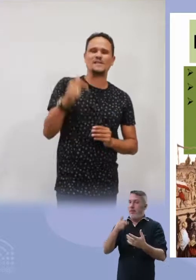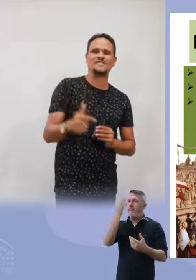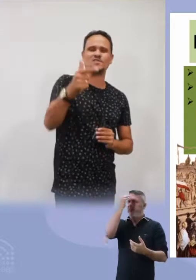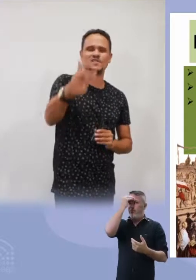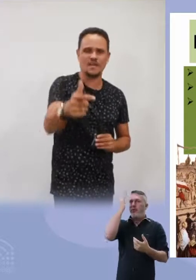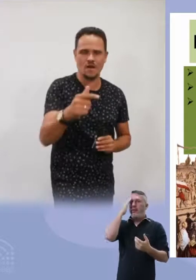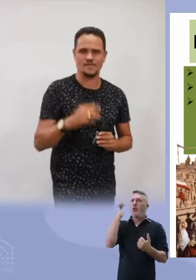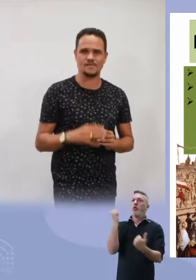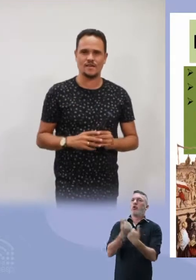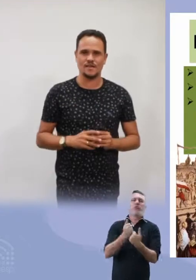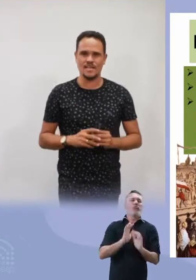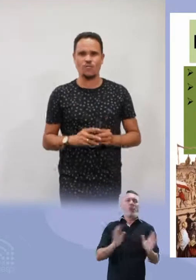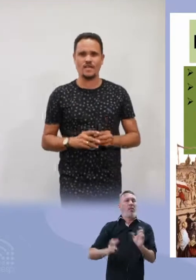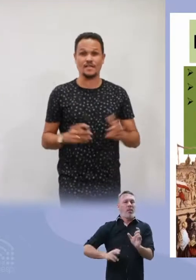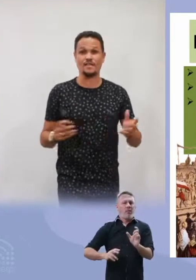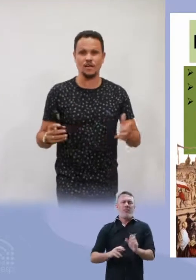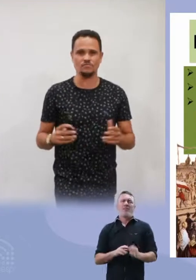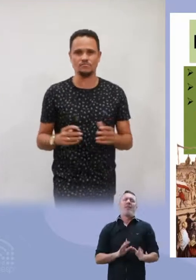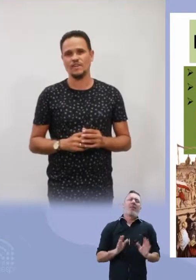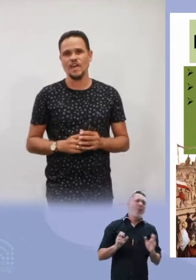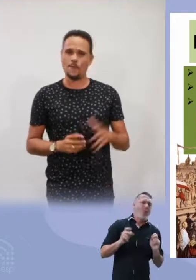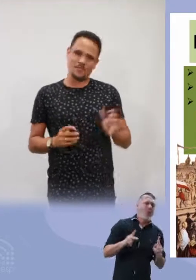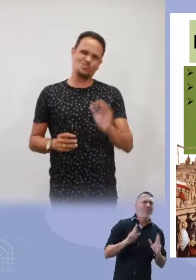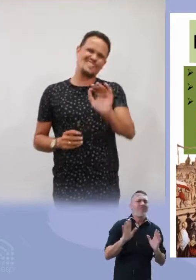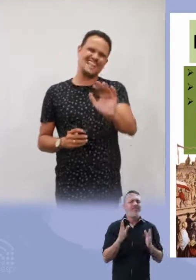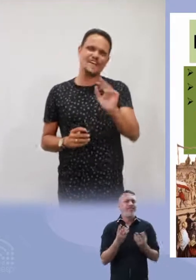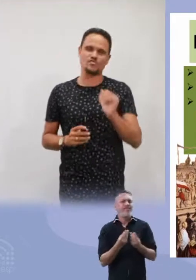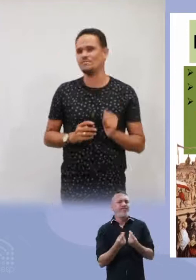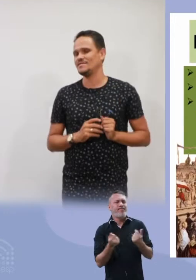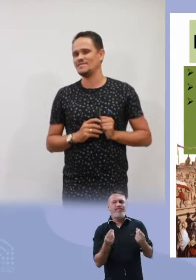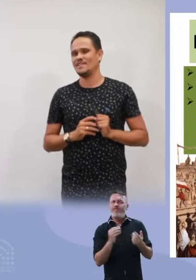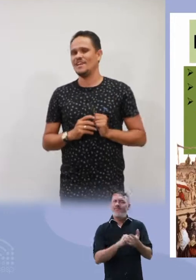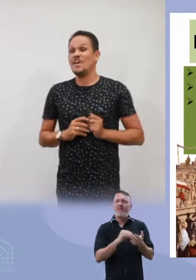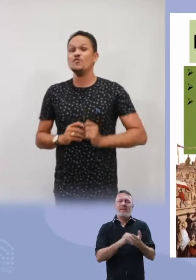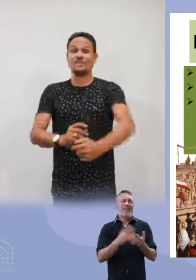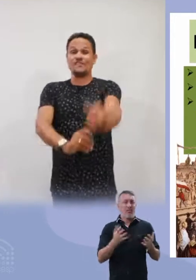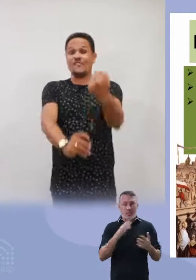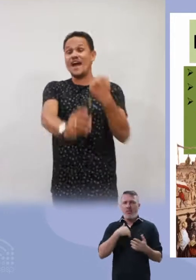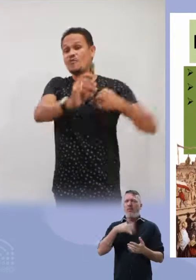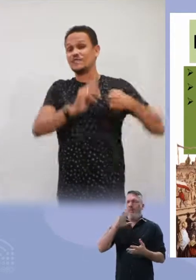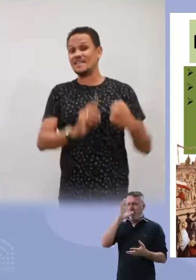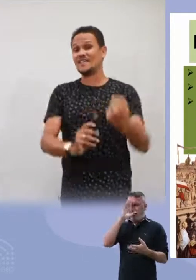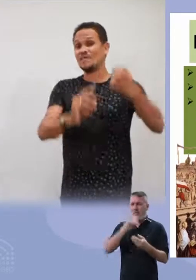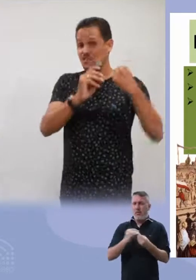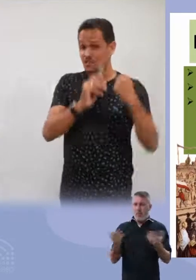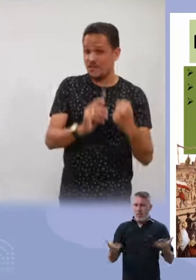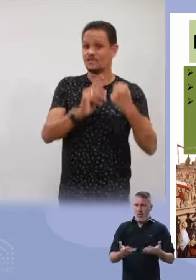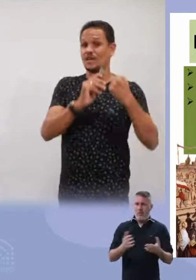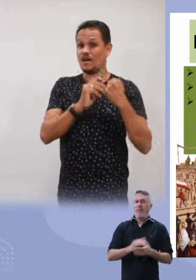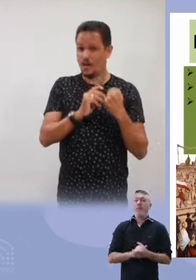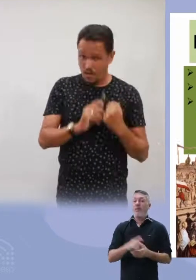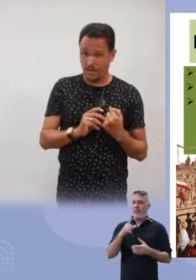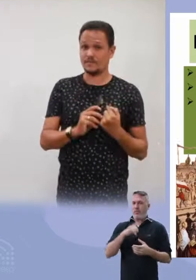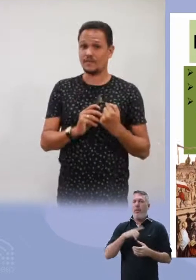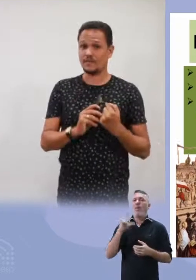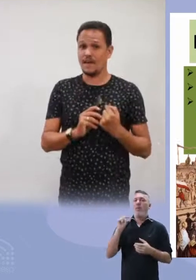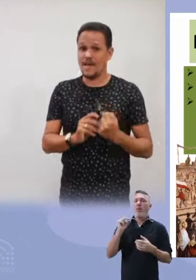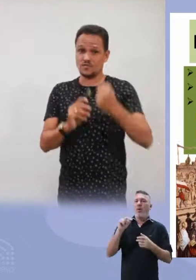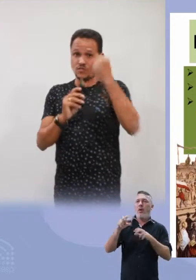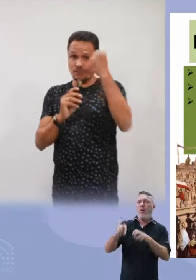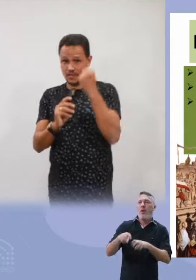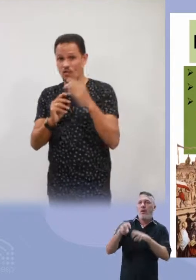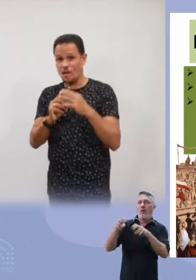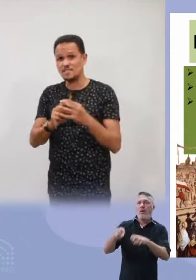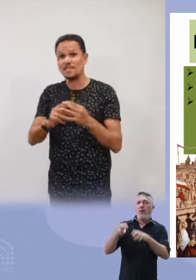pergunto, preciso de 100 homens? Resposta, não. Eu preciso de 10 homens. E o que vai acontecer com esses 90 homens?